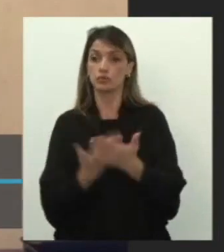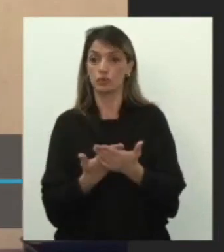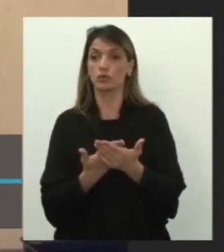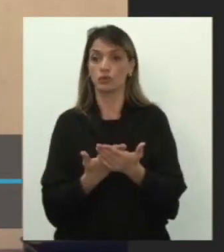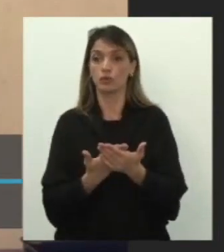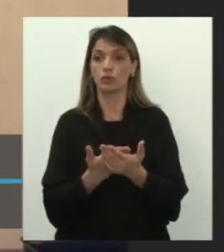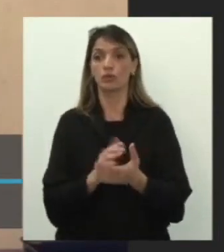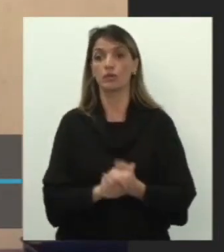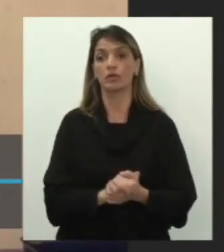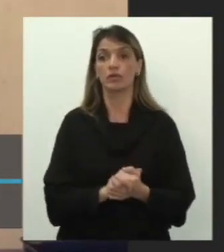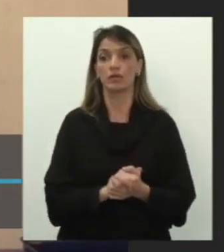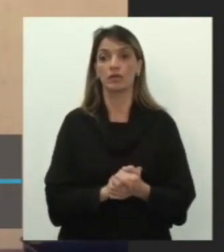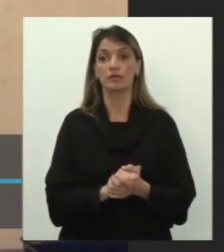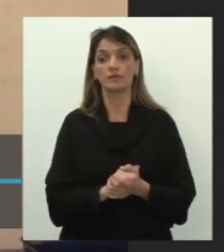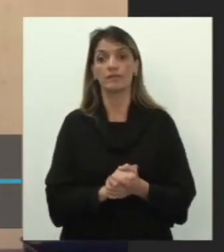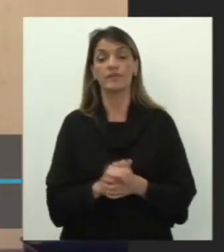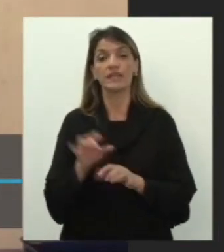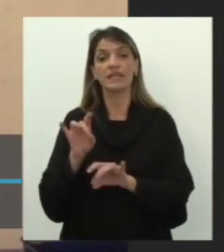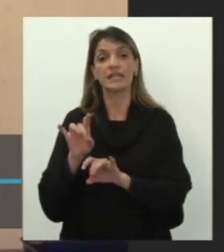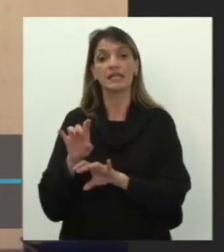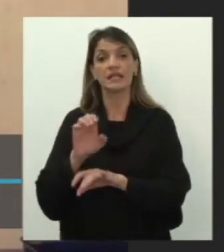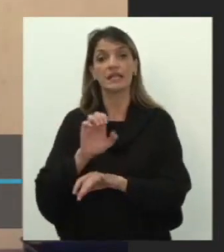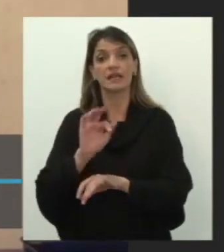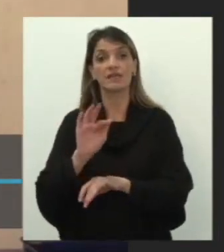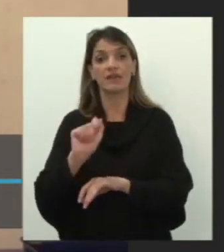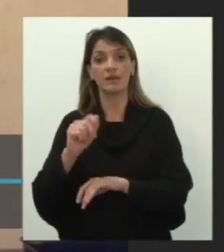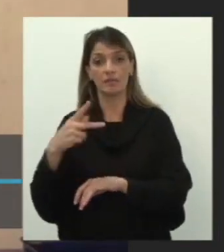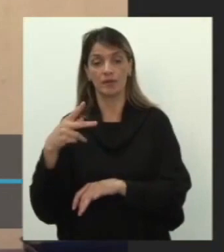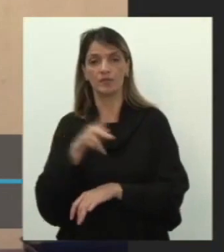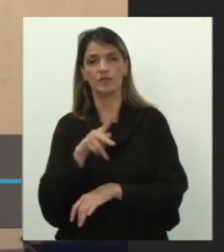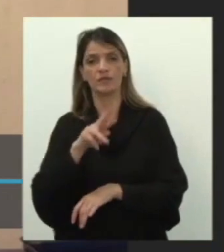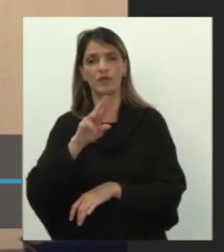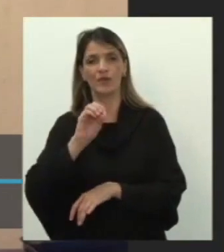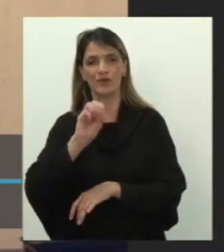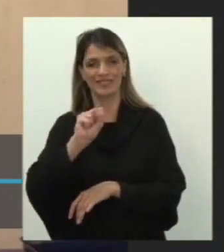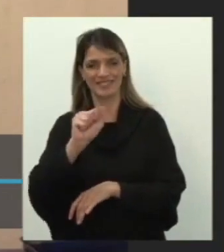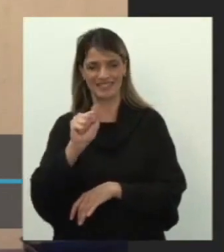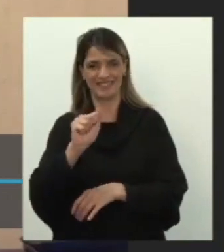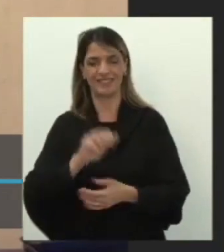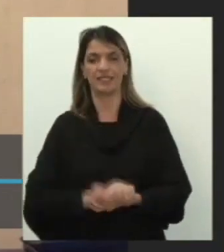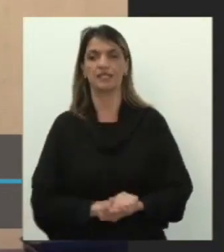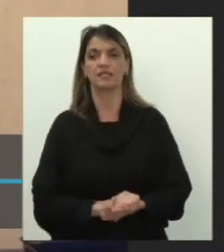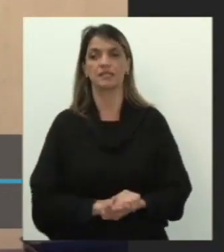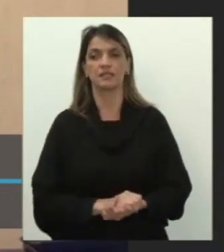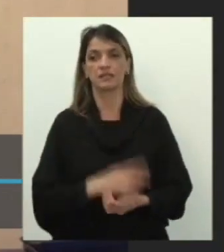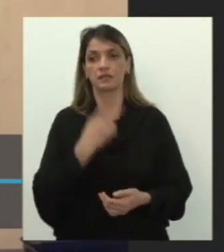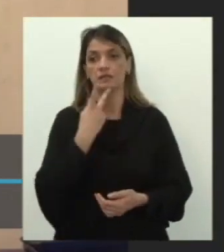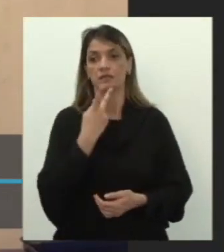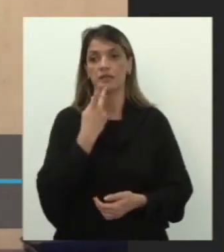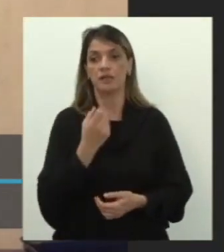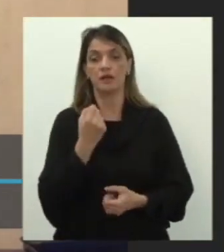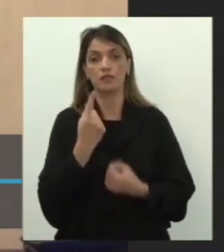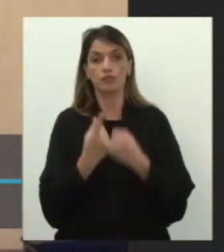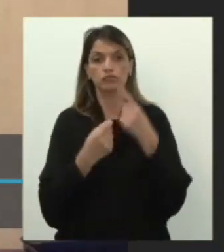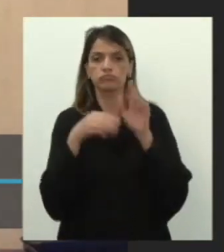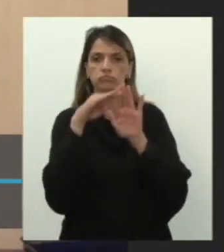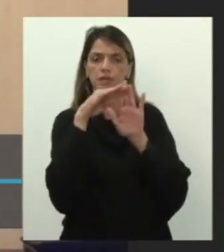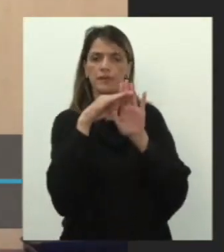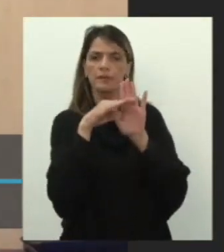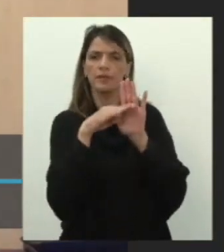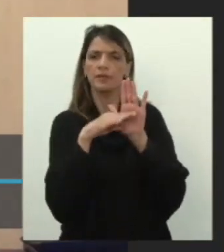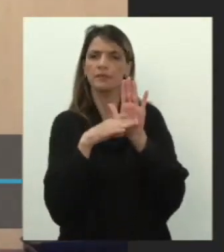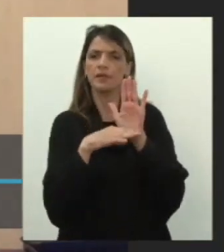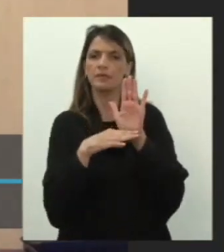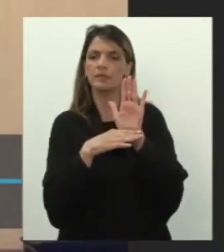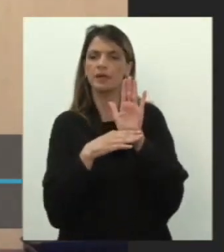vídeo, gravado pela técnica da EFAP, a professora Rosa Lamara. Ela vai falar alguns itens, né, sobre